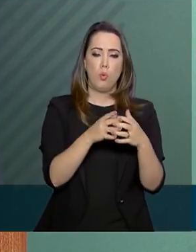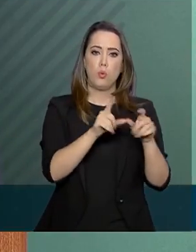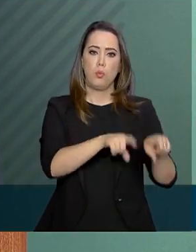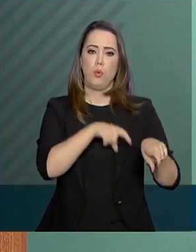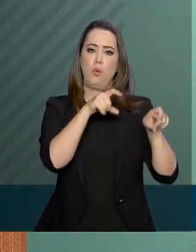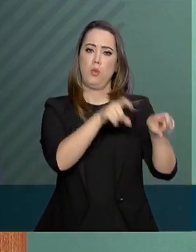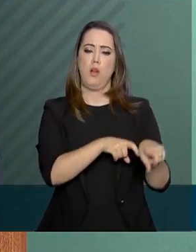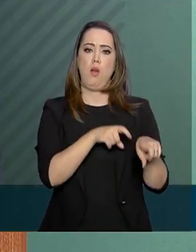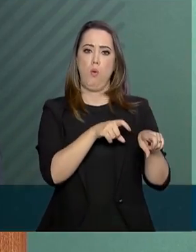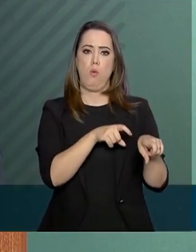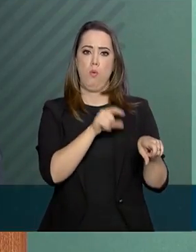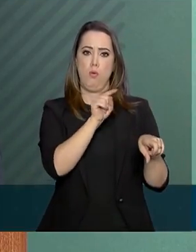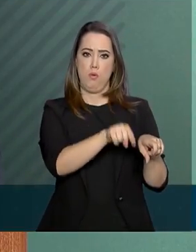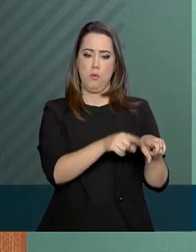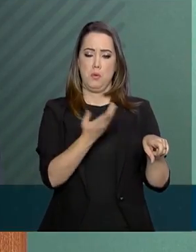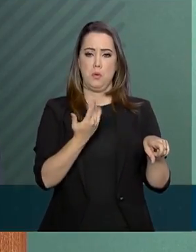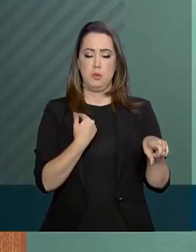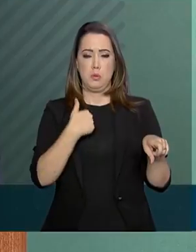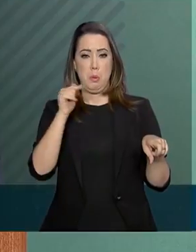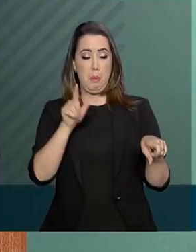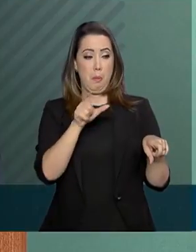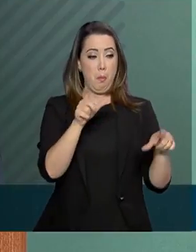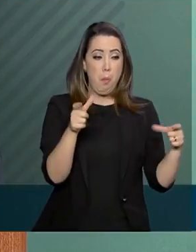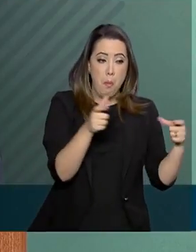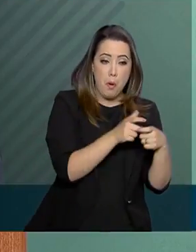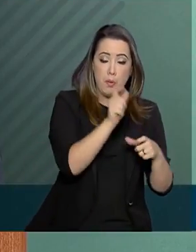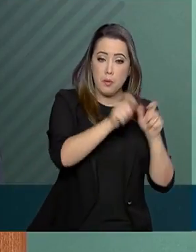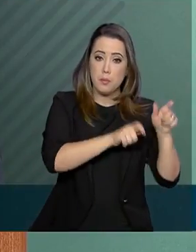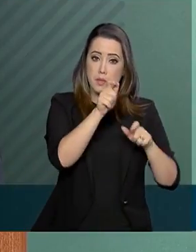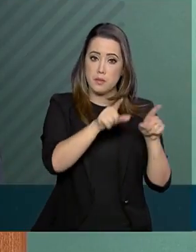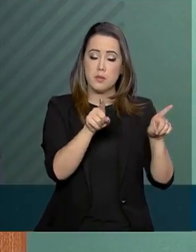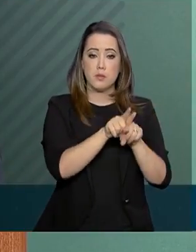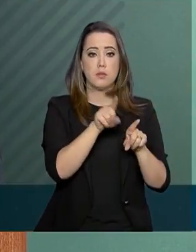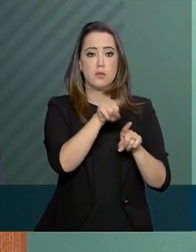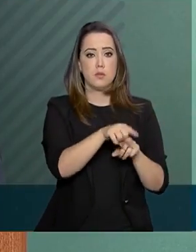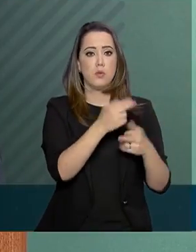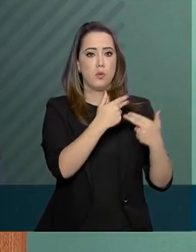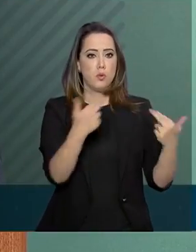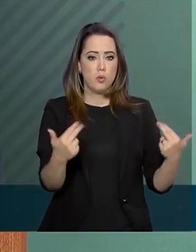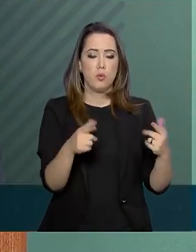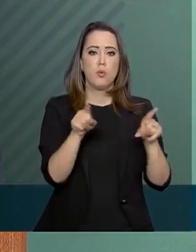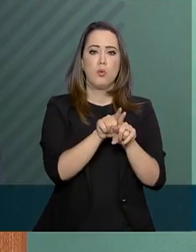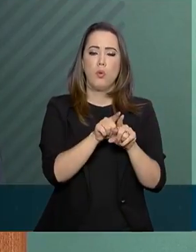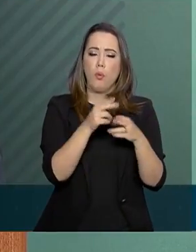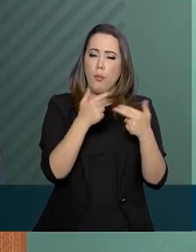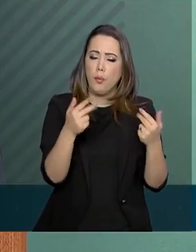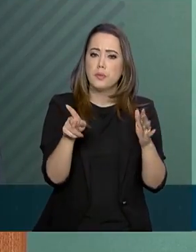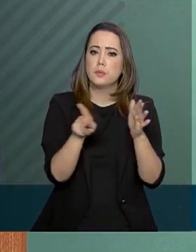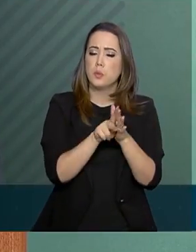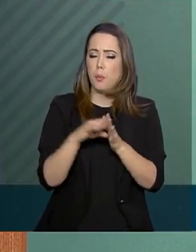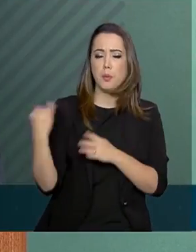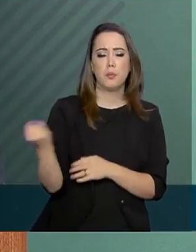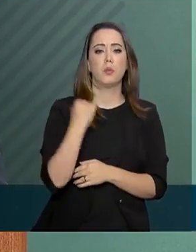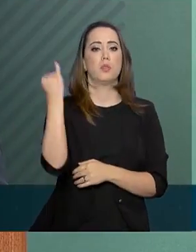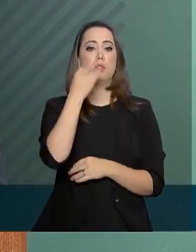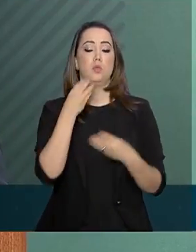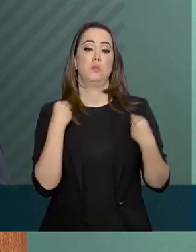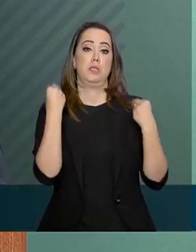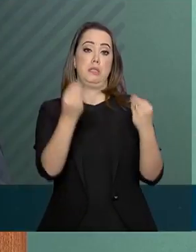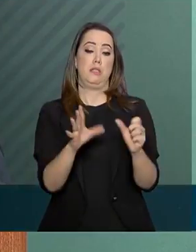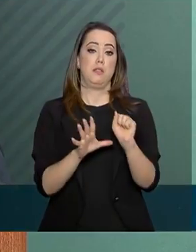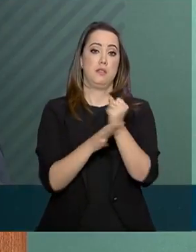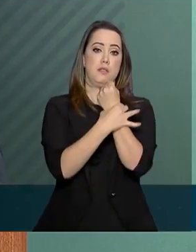portanto máquinas e equipamentos serão imprescindíveis para a garantia da segurança